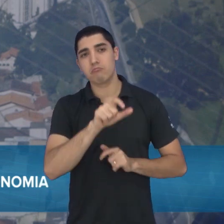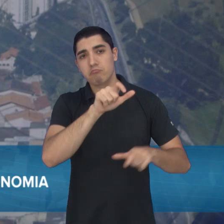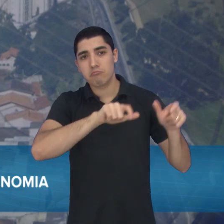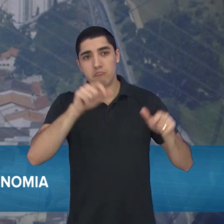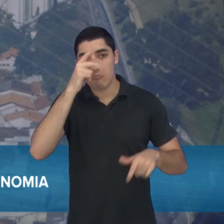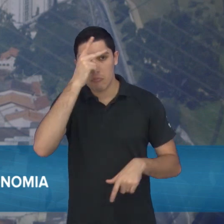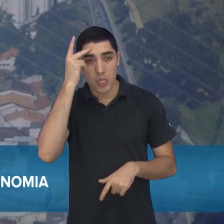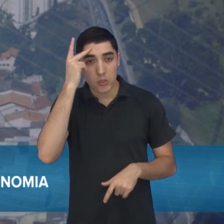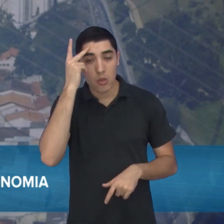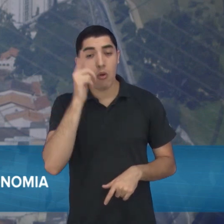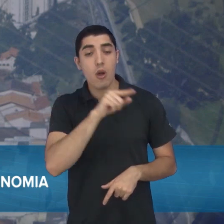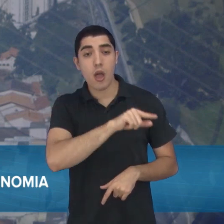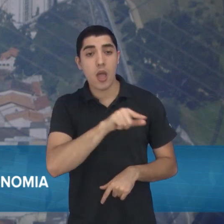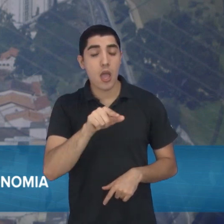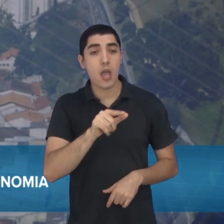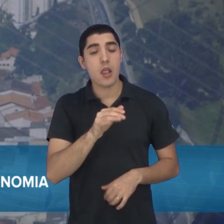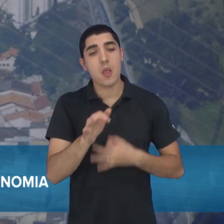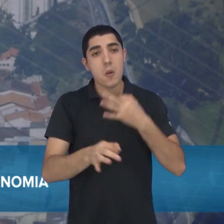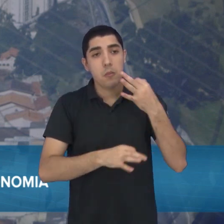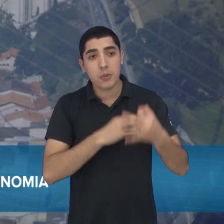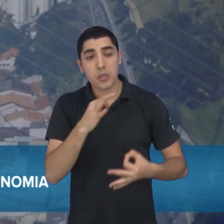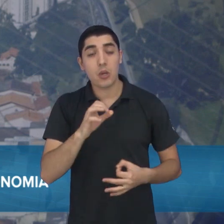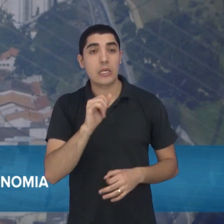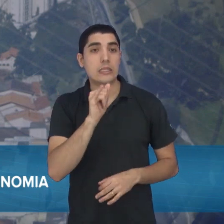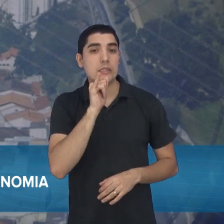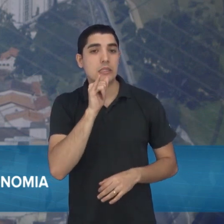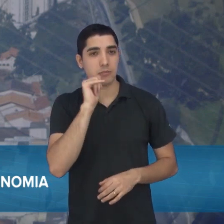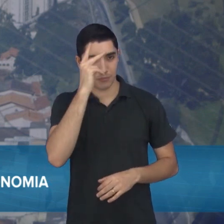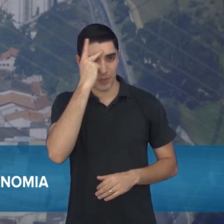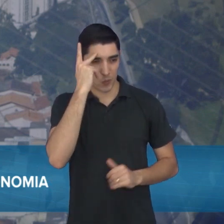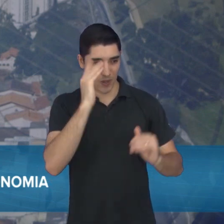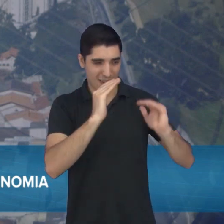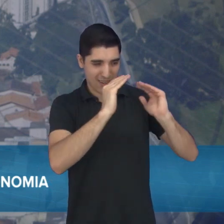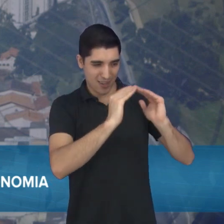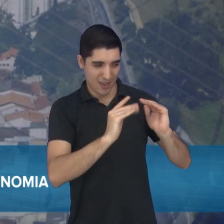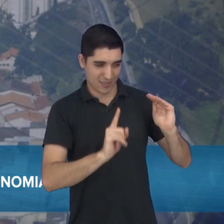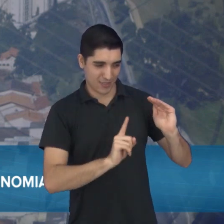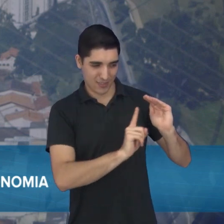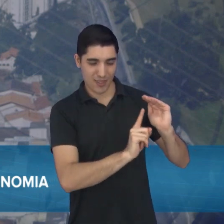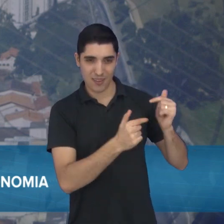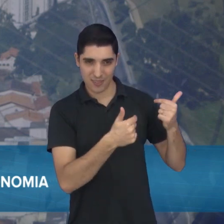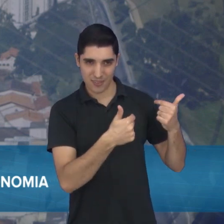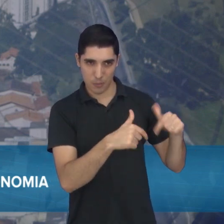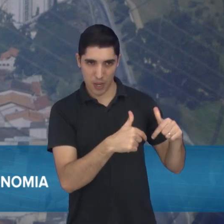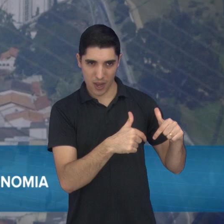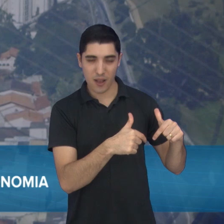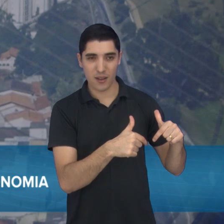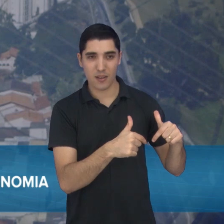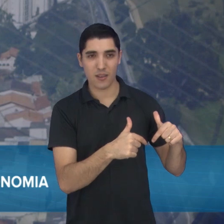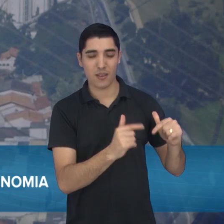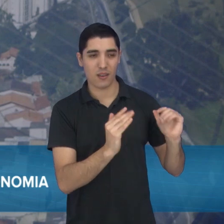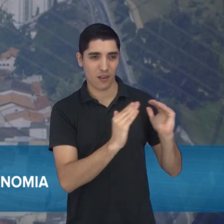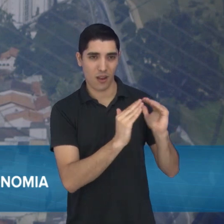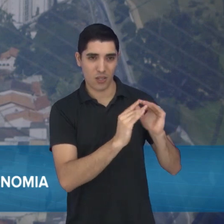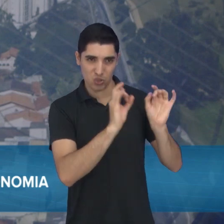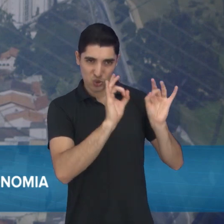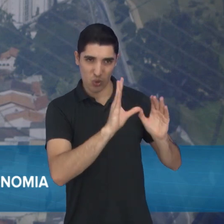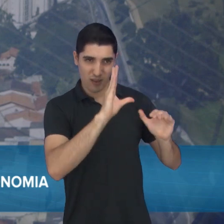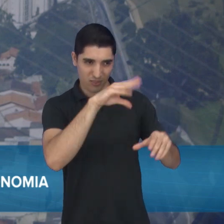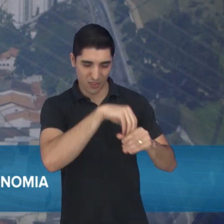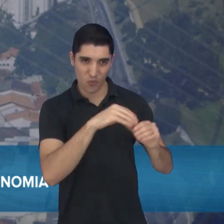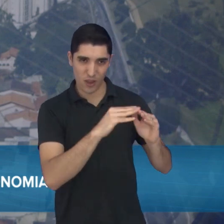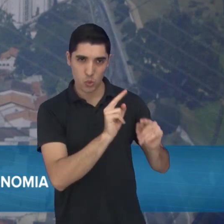acham que as donas de casa, né, que são muitas, a maioria, né, que exercem justamente esse trabalho do cuidado,